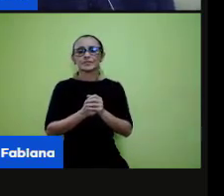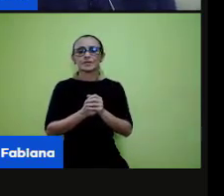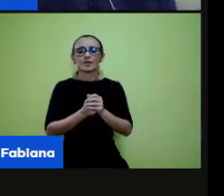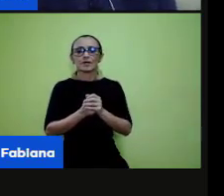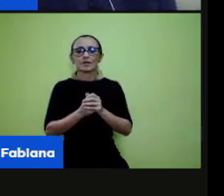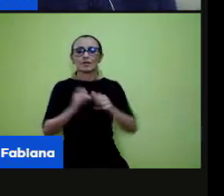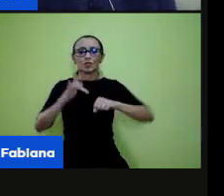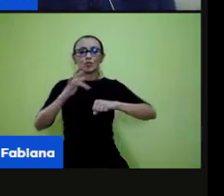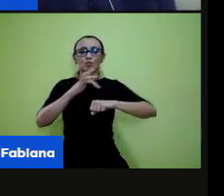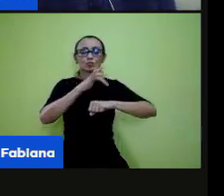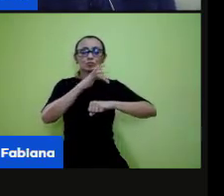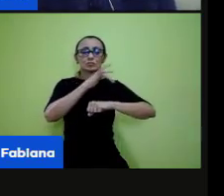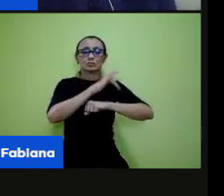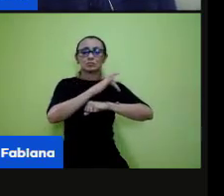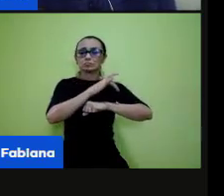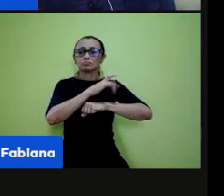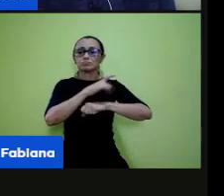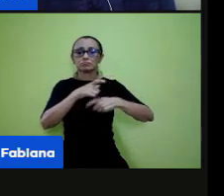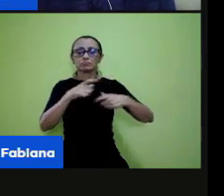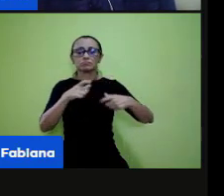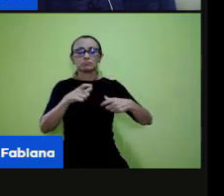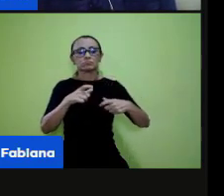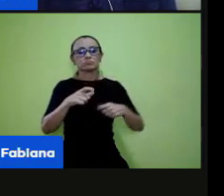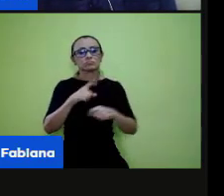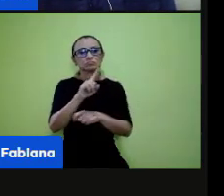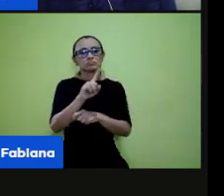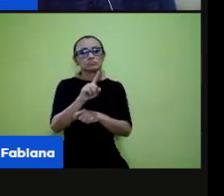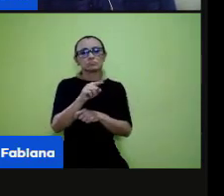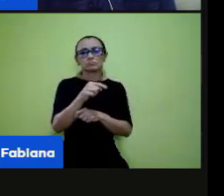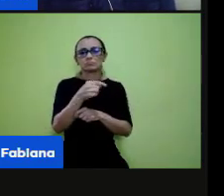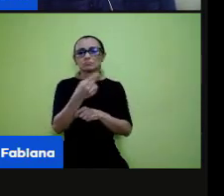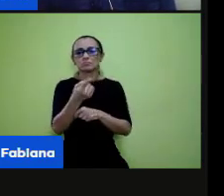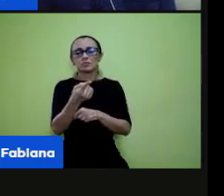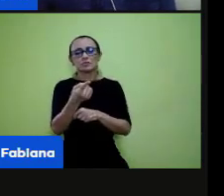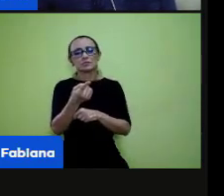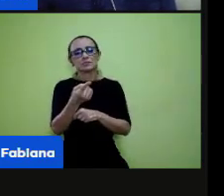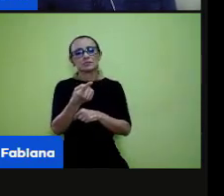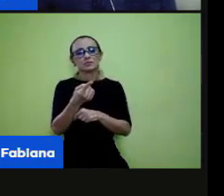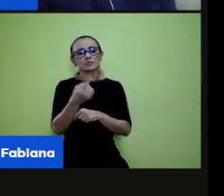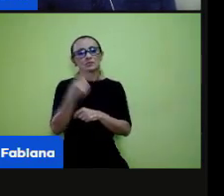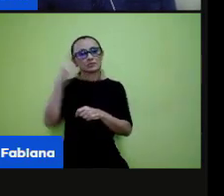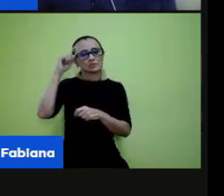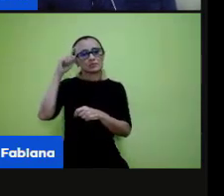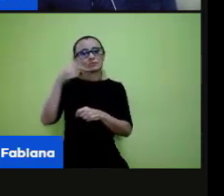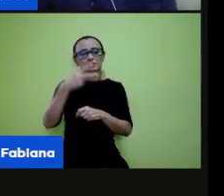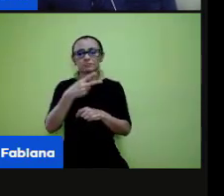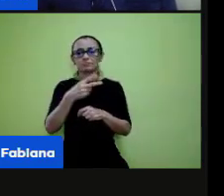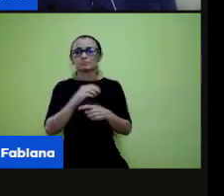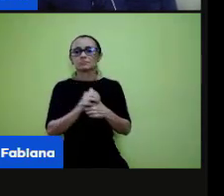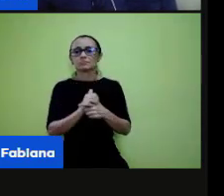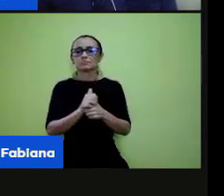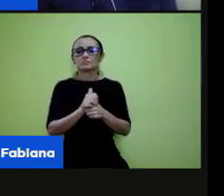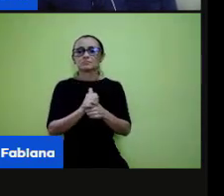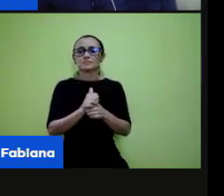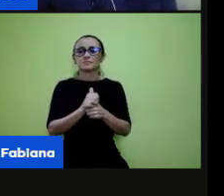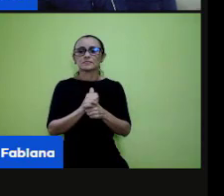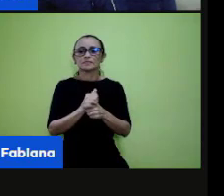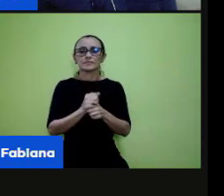tá? Após as 48 horas da fase de pupa, vetor.